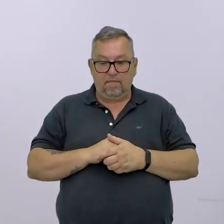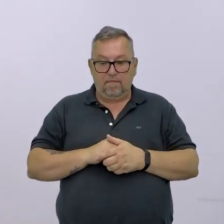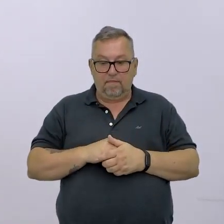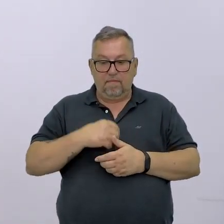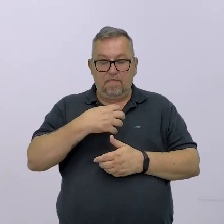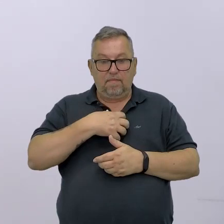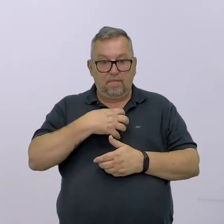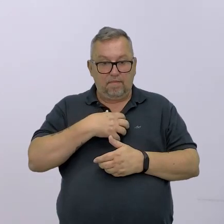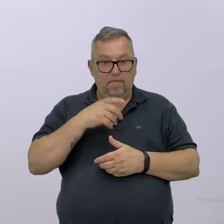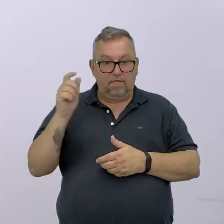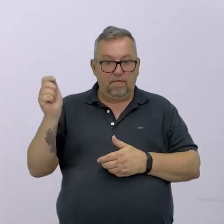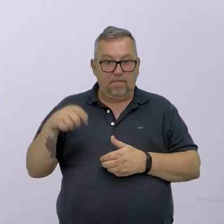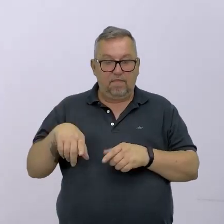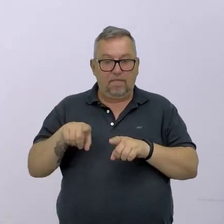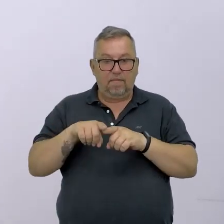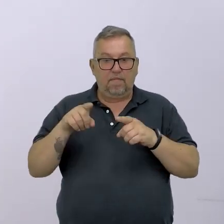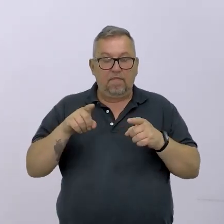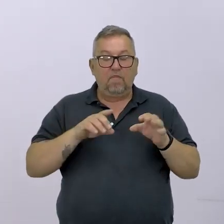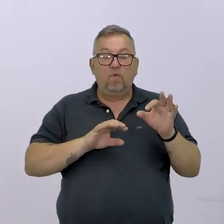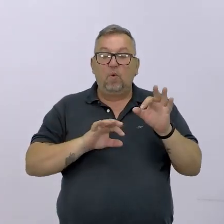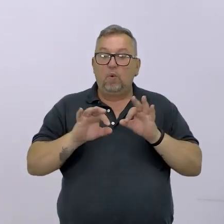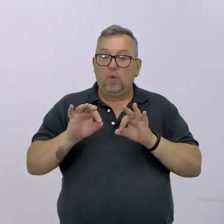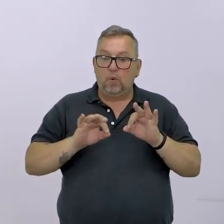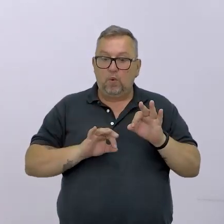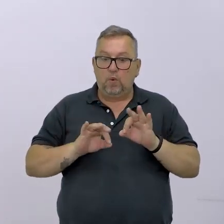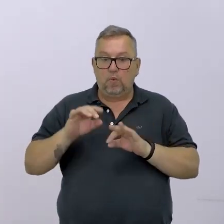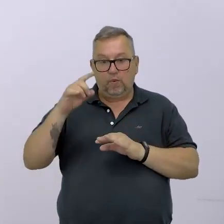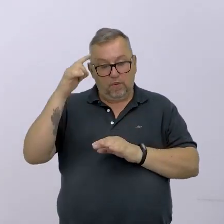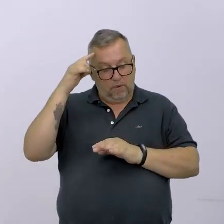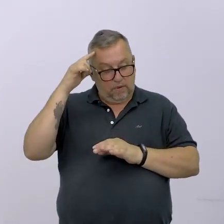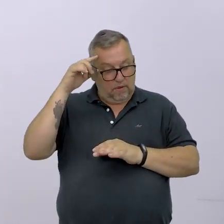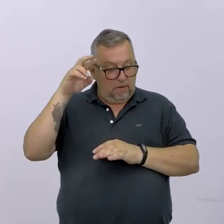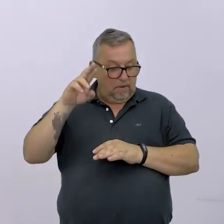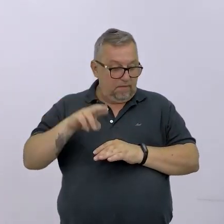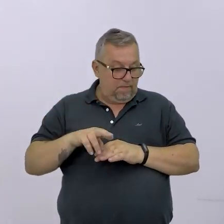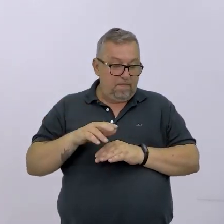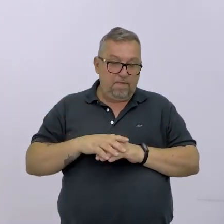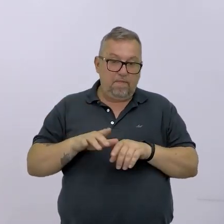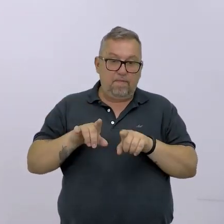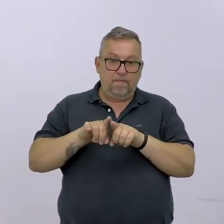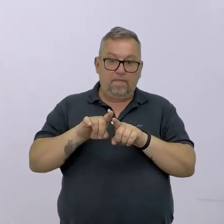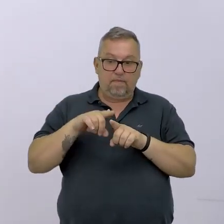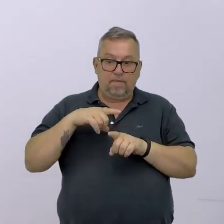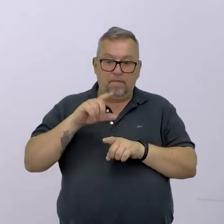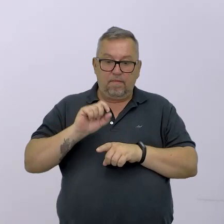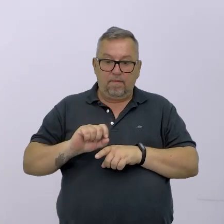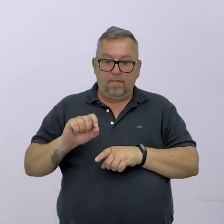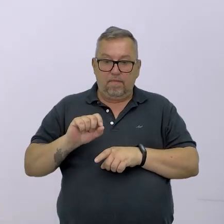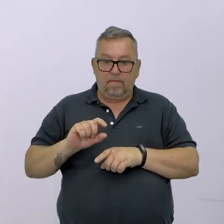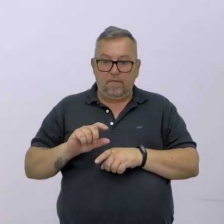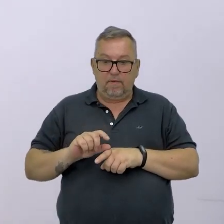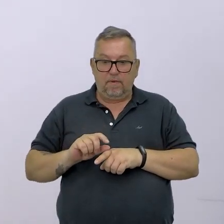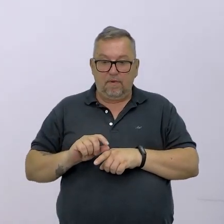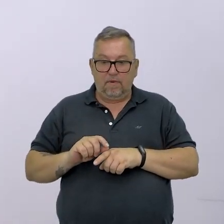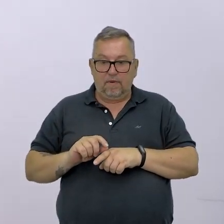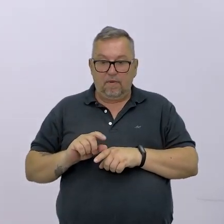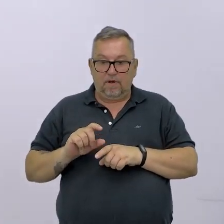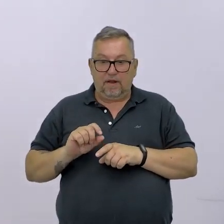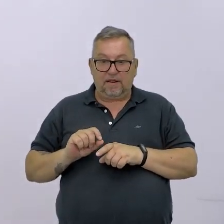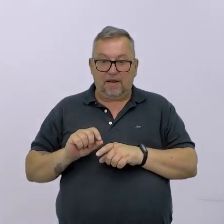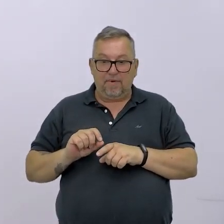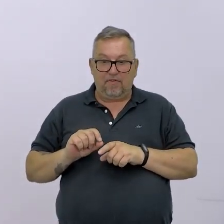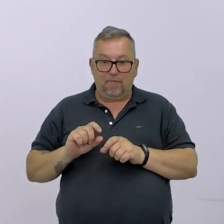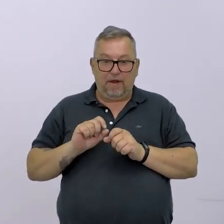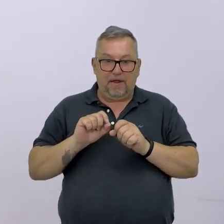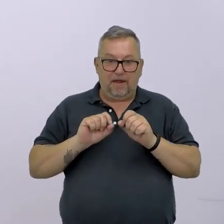de poder ordenar, né? Então essa ideia da razão, ela é eminentemente essa ideia da ordenação